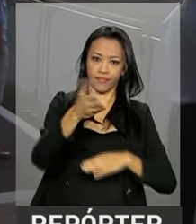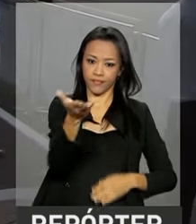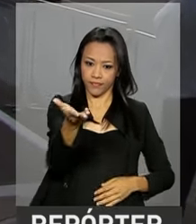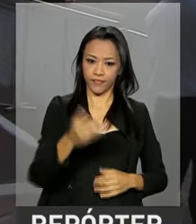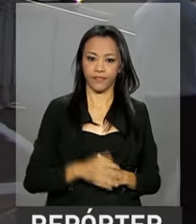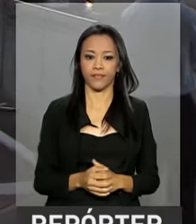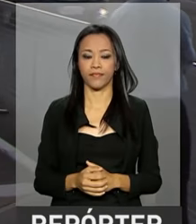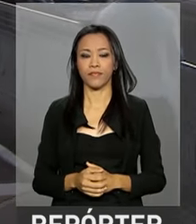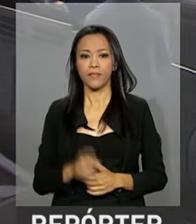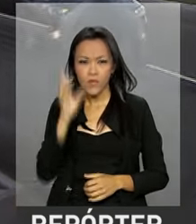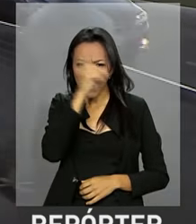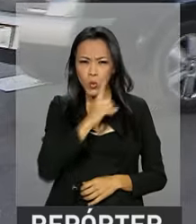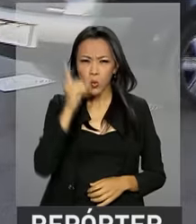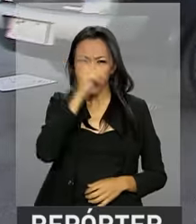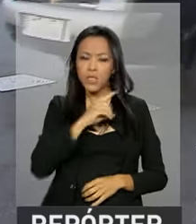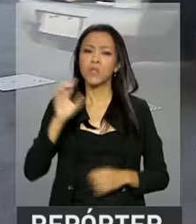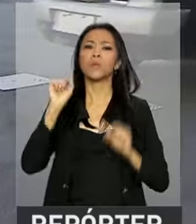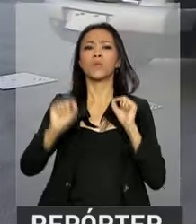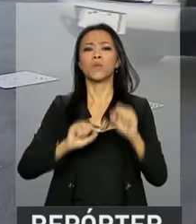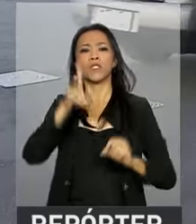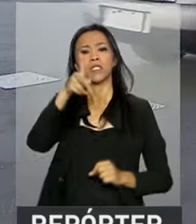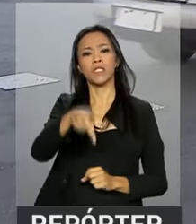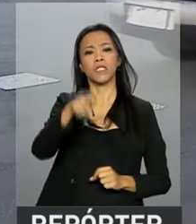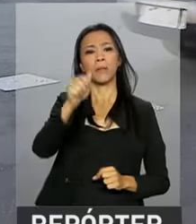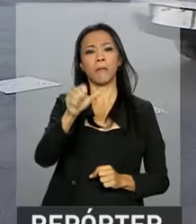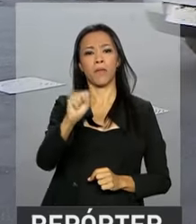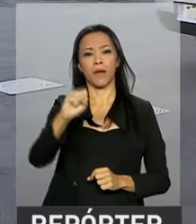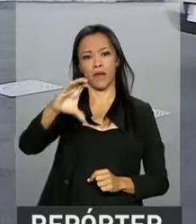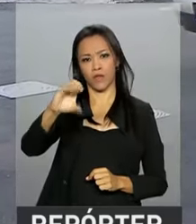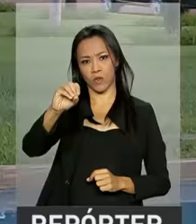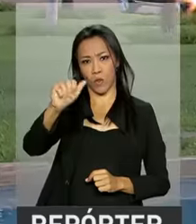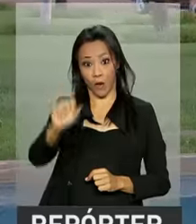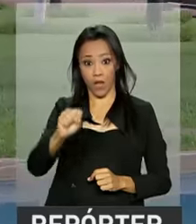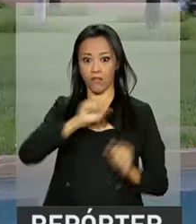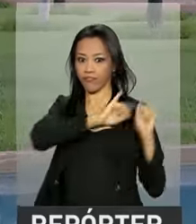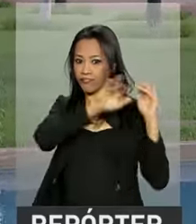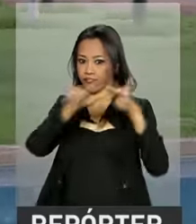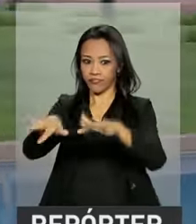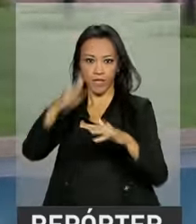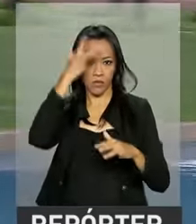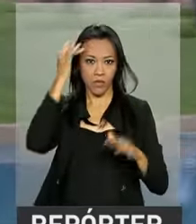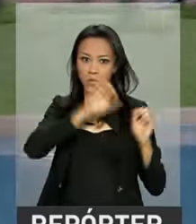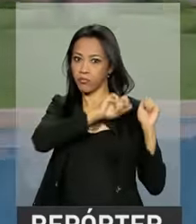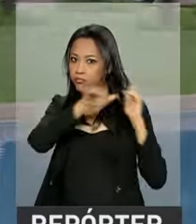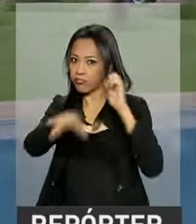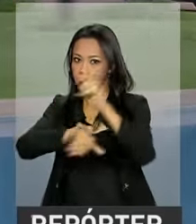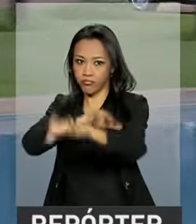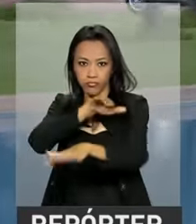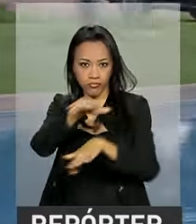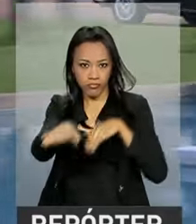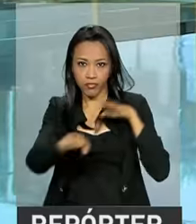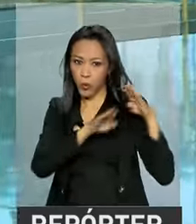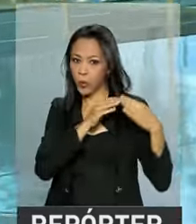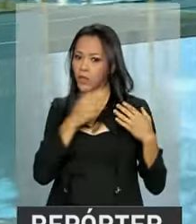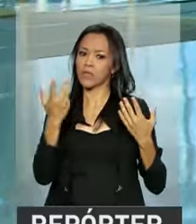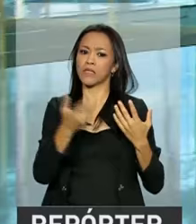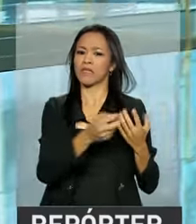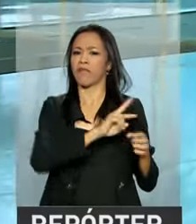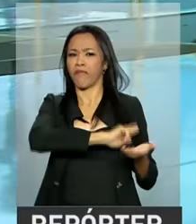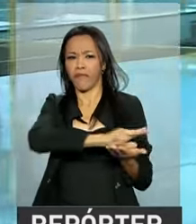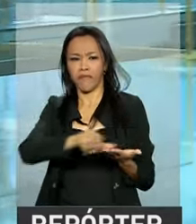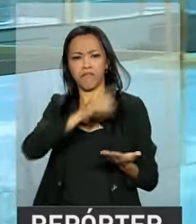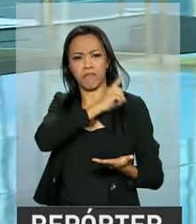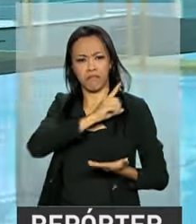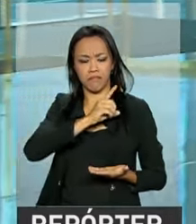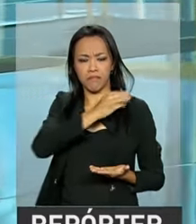o domingo de páscoa foi movimentado no palácio da alvorada o presidente michel temer recebeu ministros e